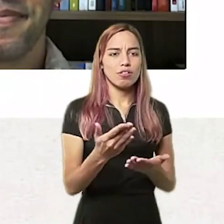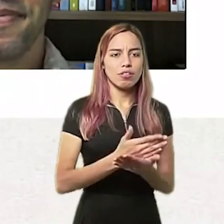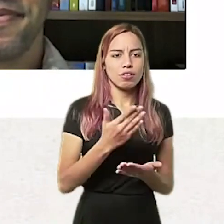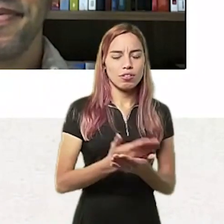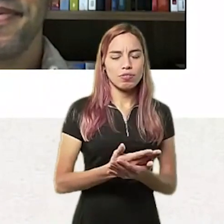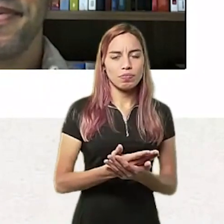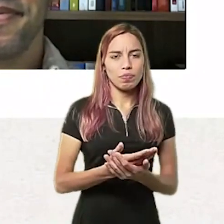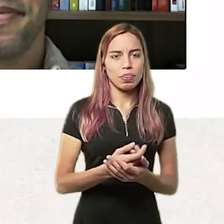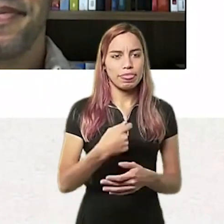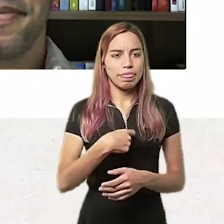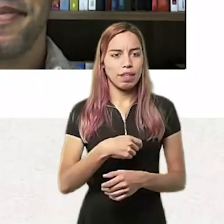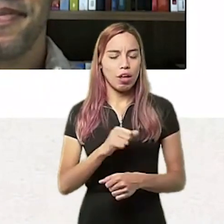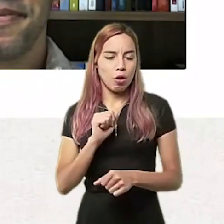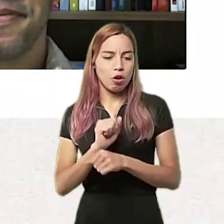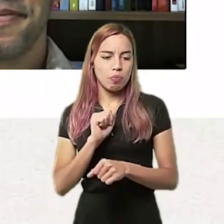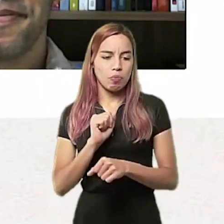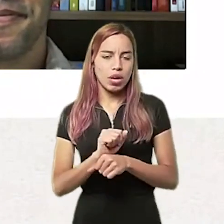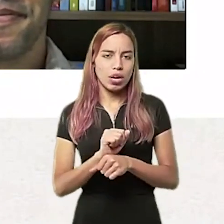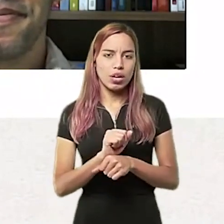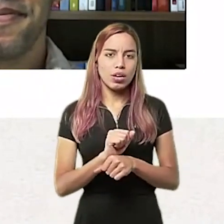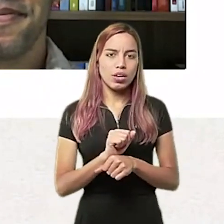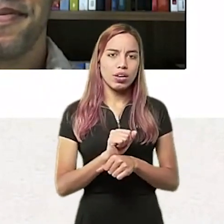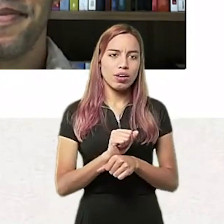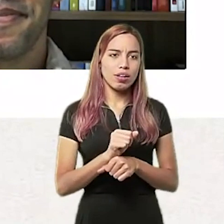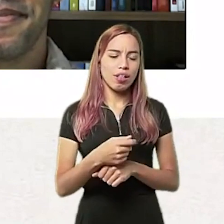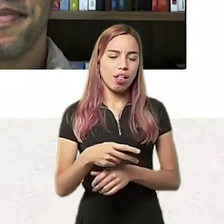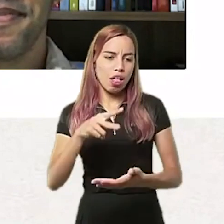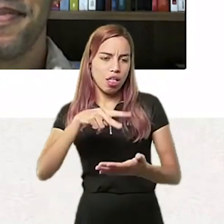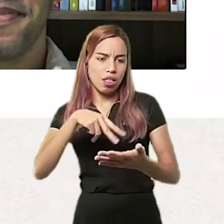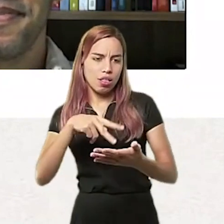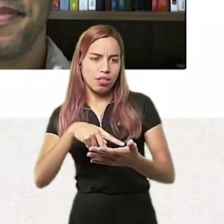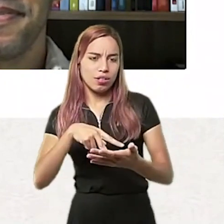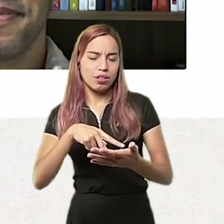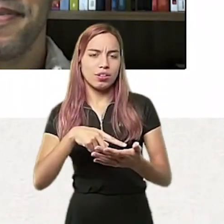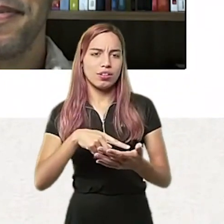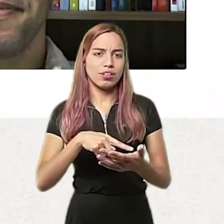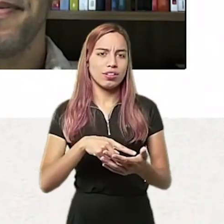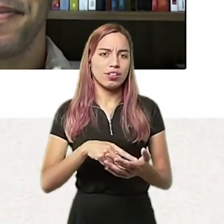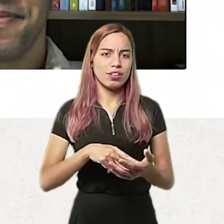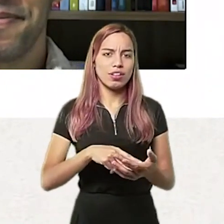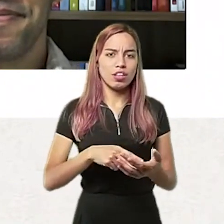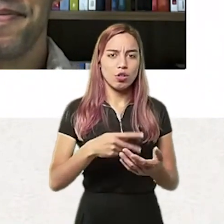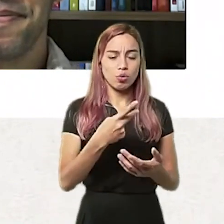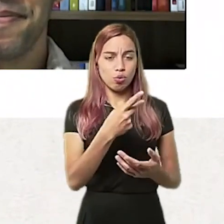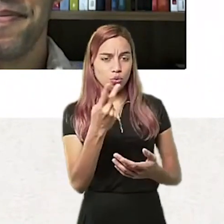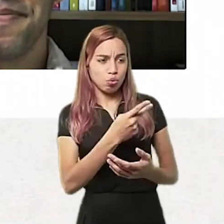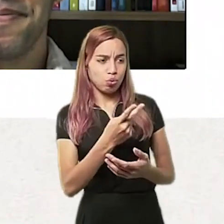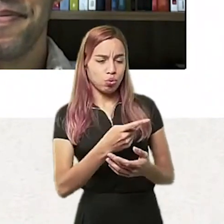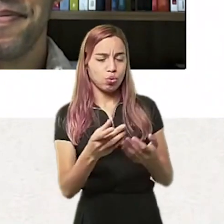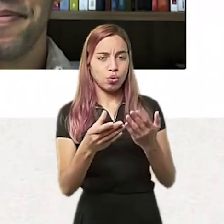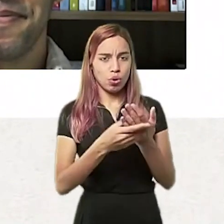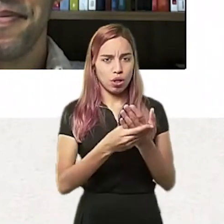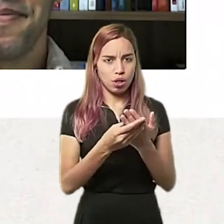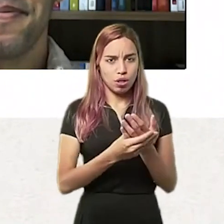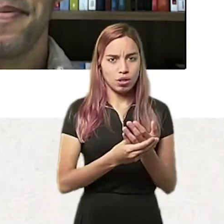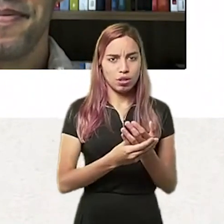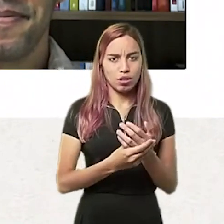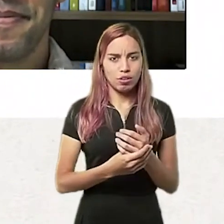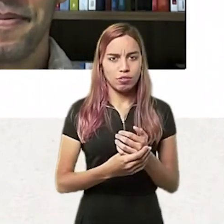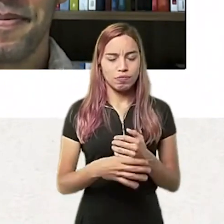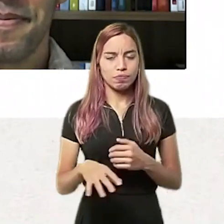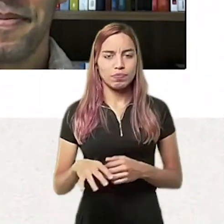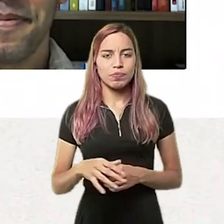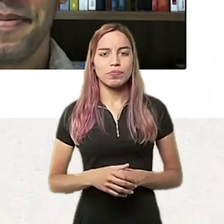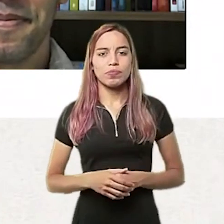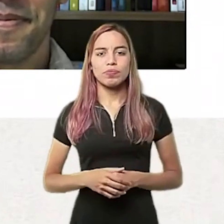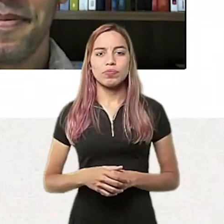e estou lendo Doramá. O conto alma é cinematográfico, assim como Torturado. É a Tiperê.